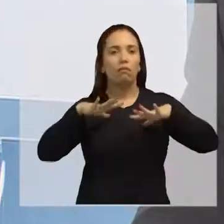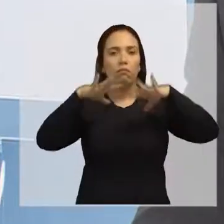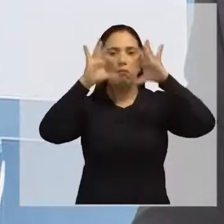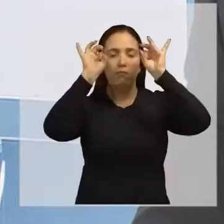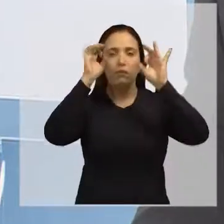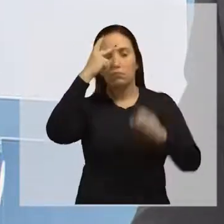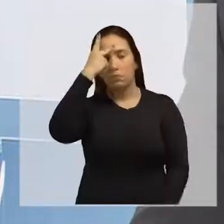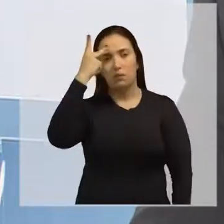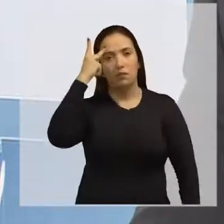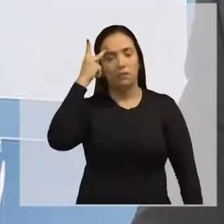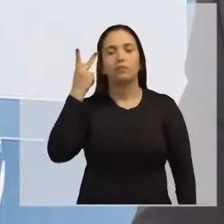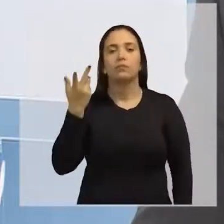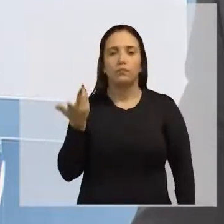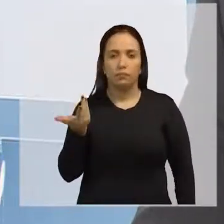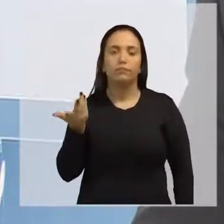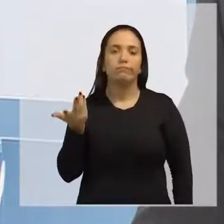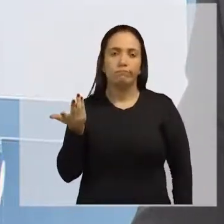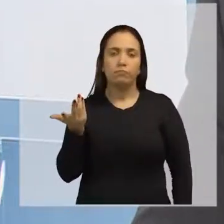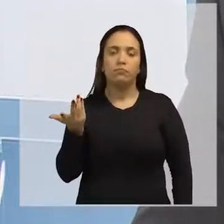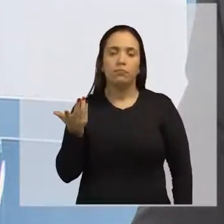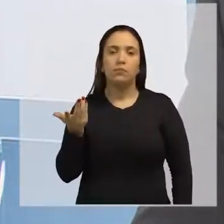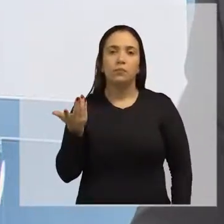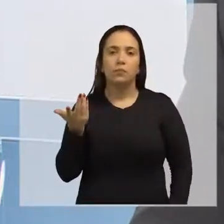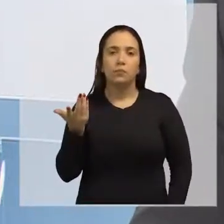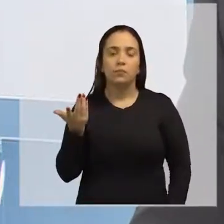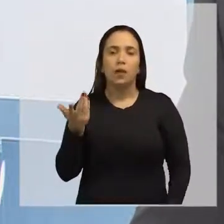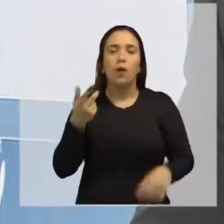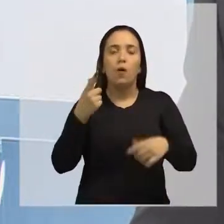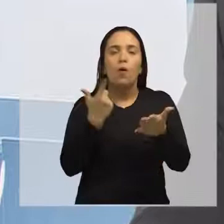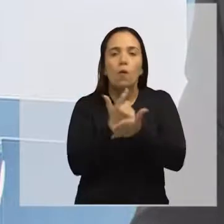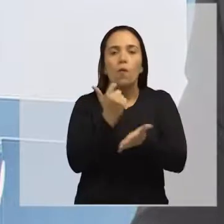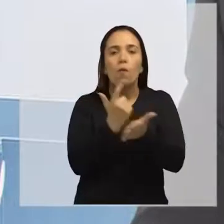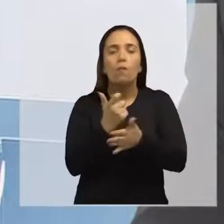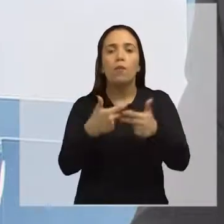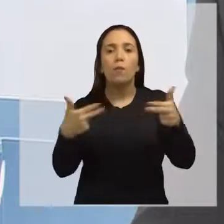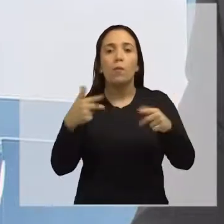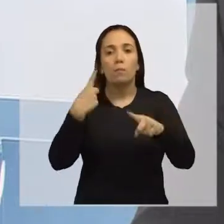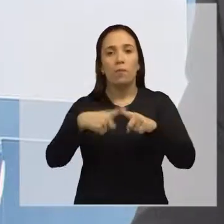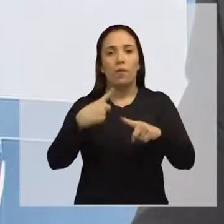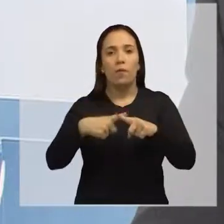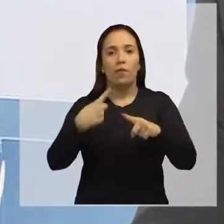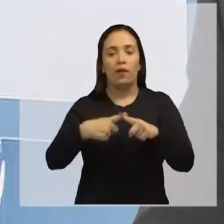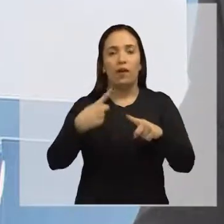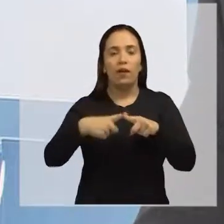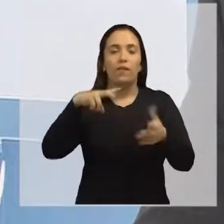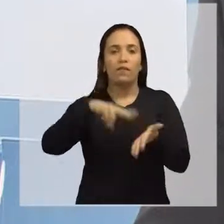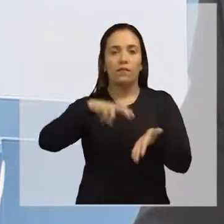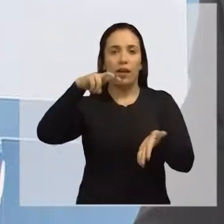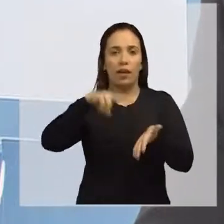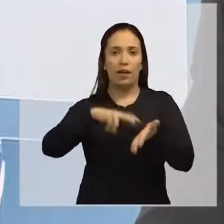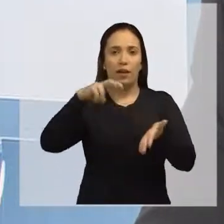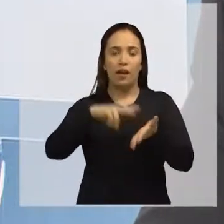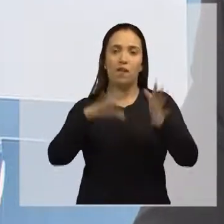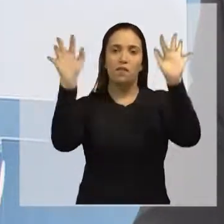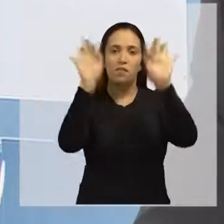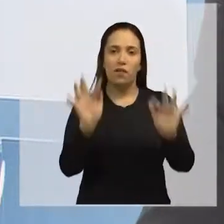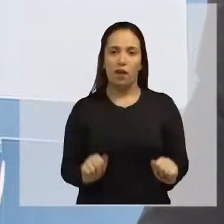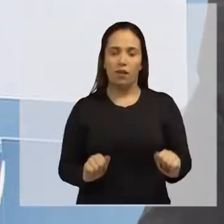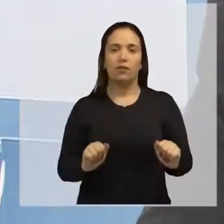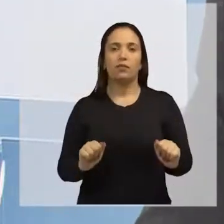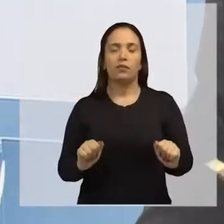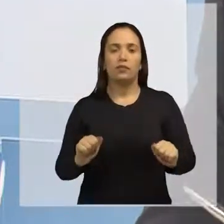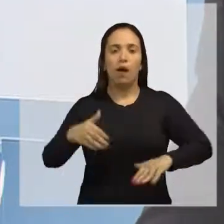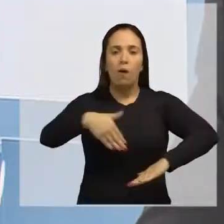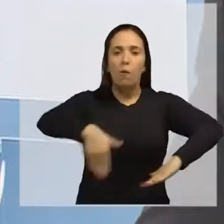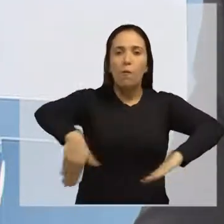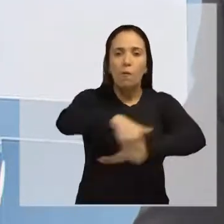do cidadão brasileiro na compra desses materiais para comemorar uma Copa do Mundo, que era sempre uma festa, né? Nossas ruas